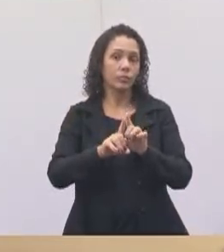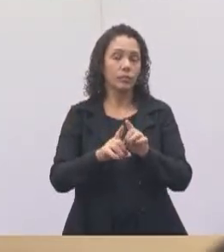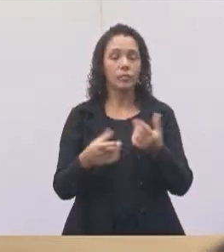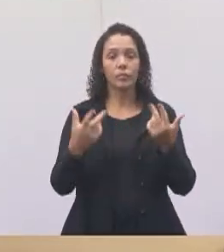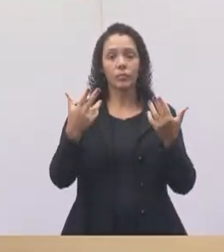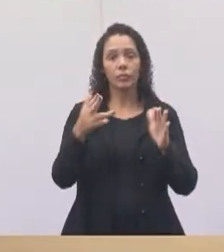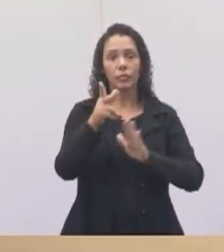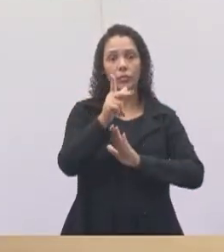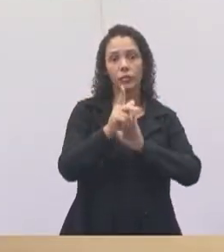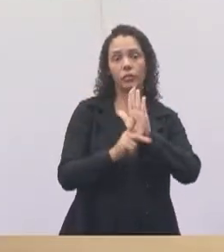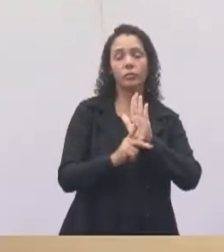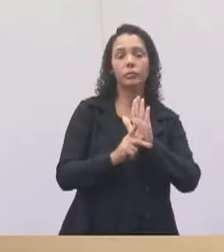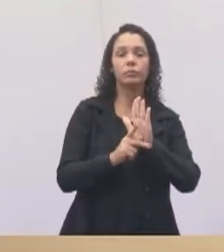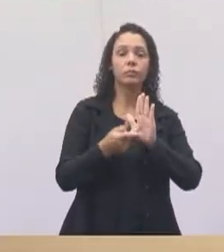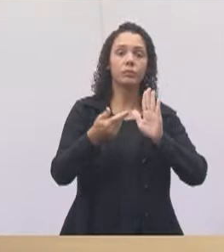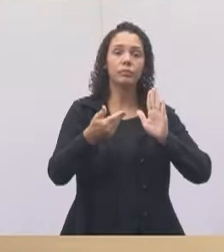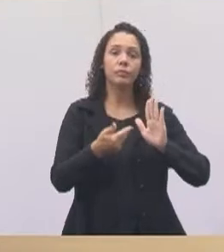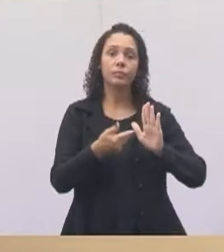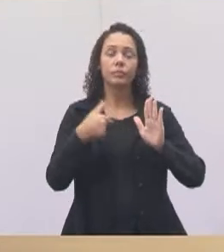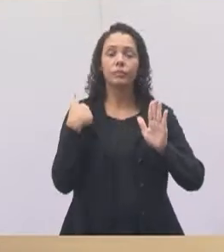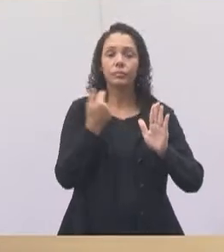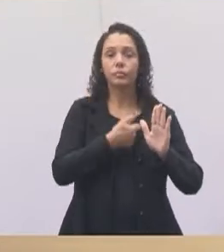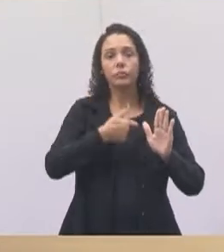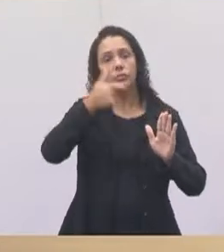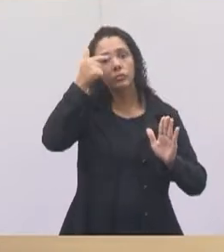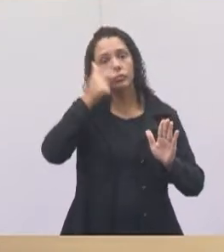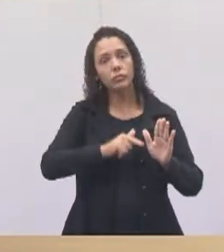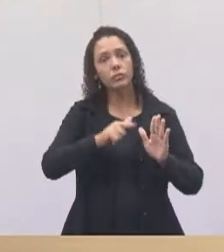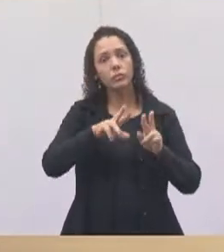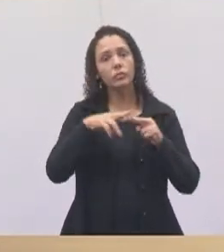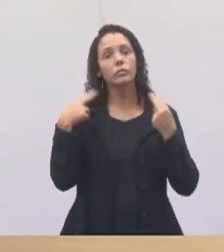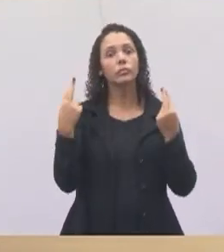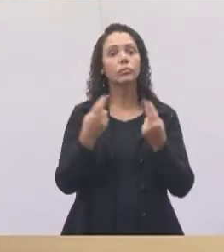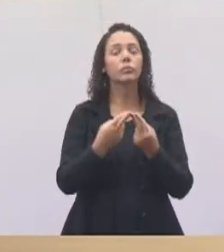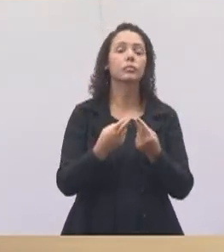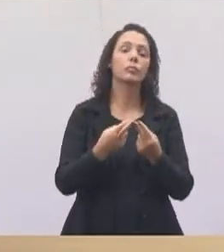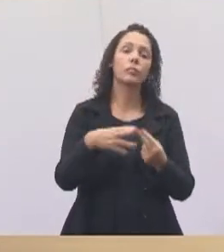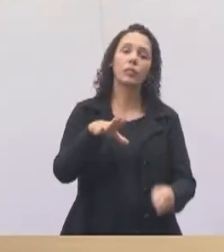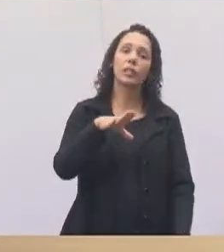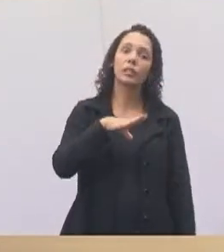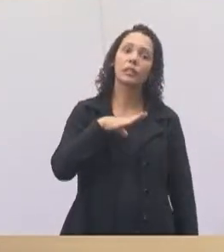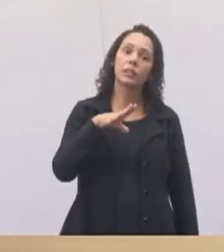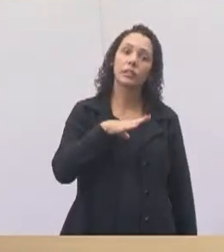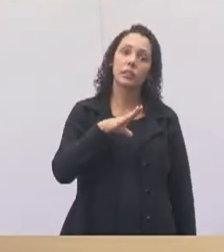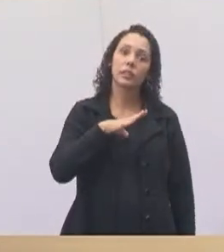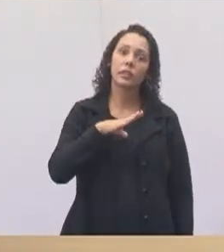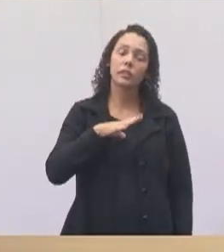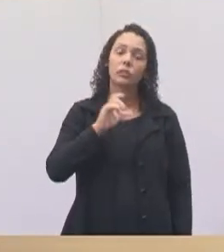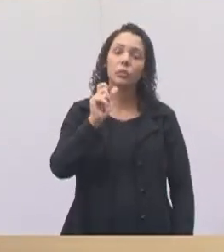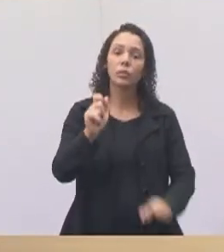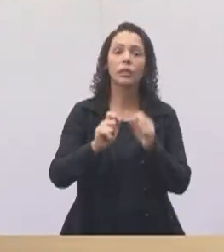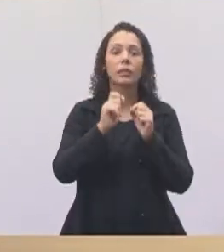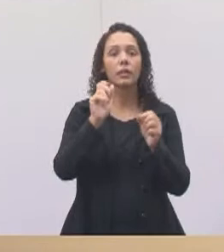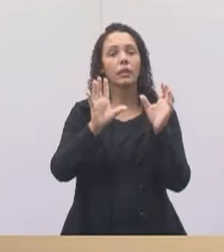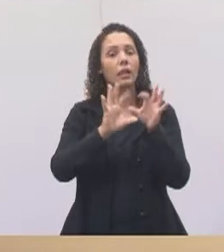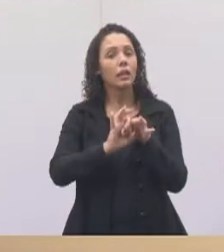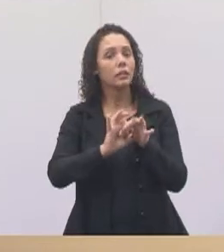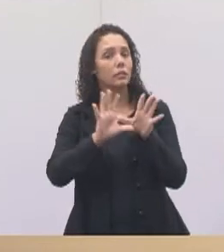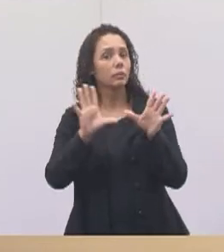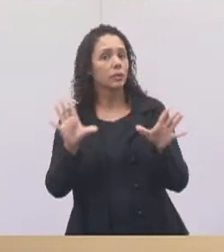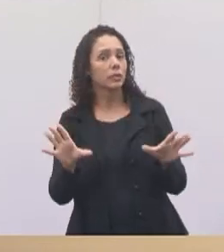projeto, para que a gente conseguisse reunir no nosso município a liberdade, a